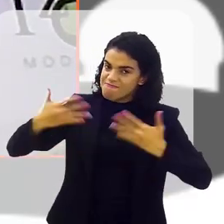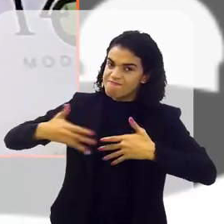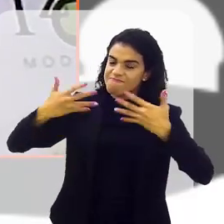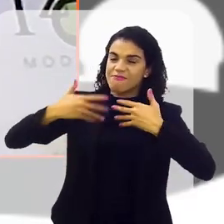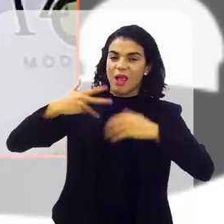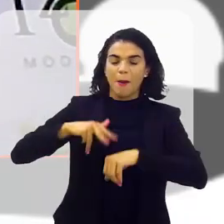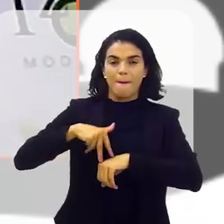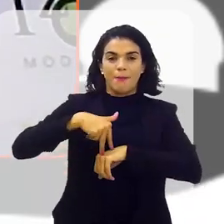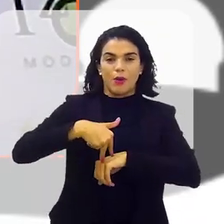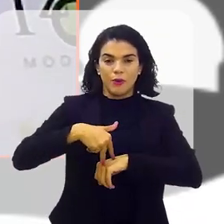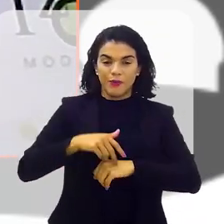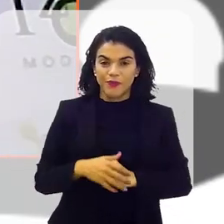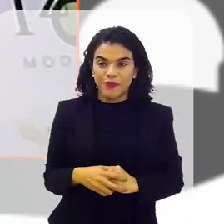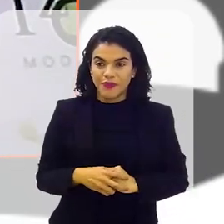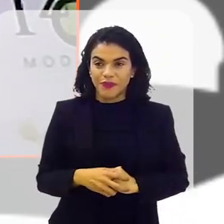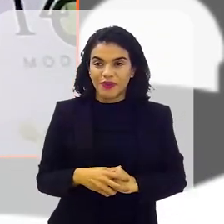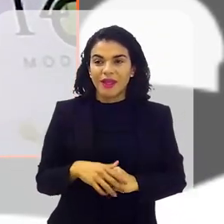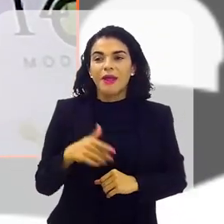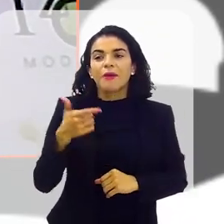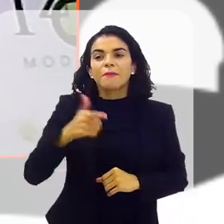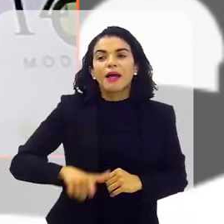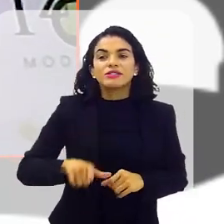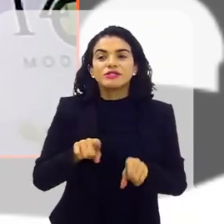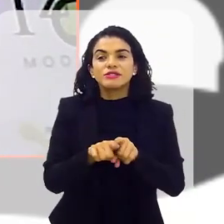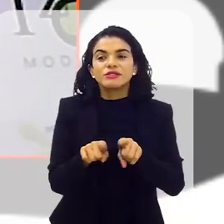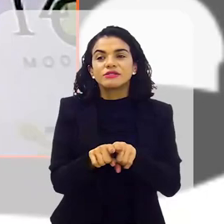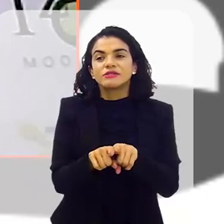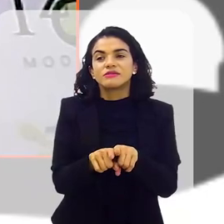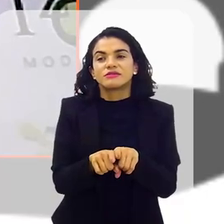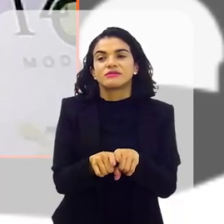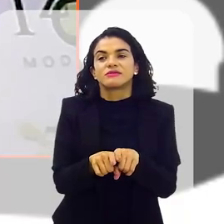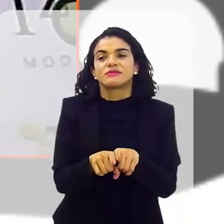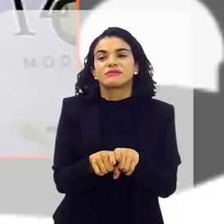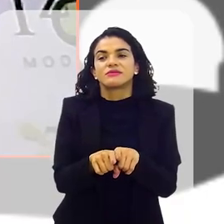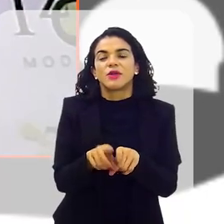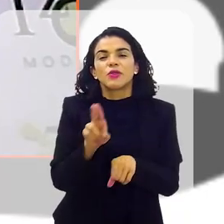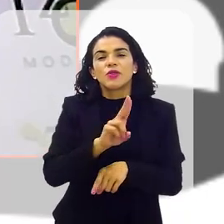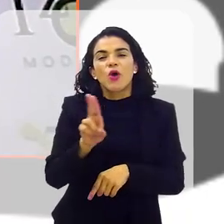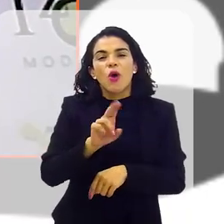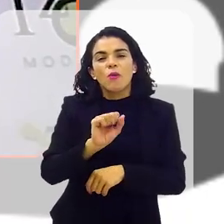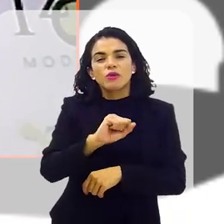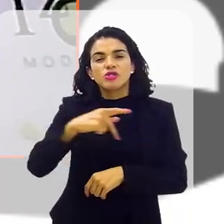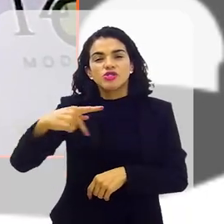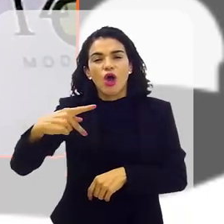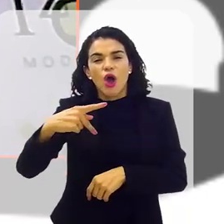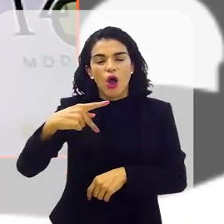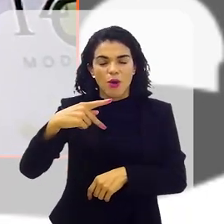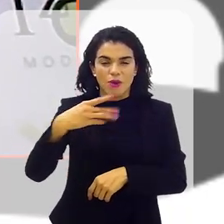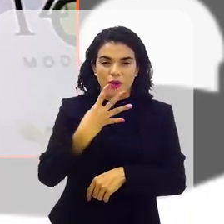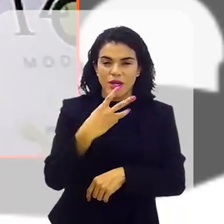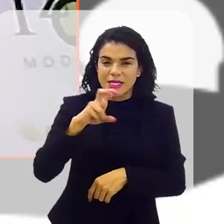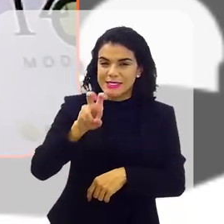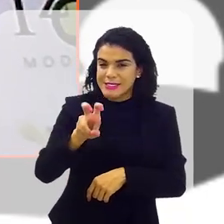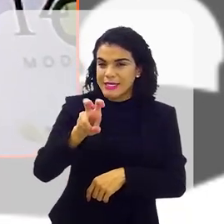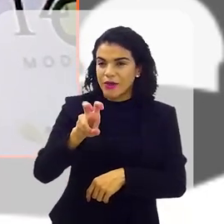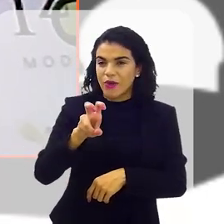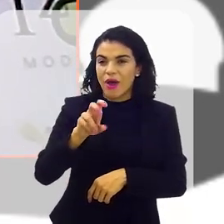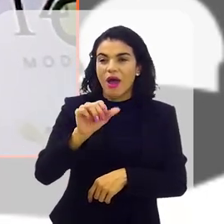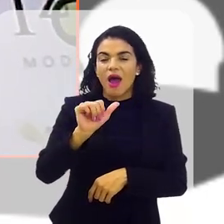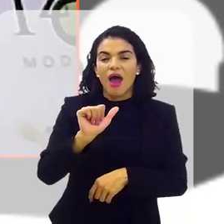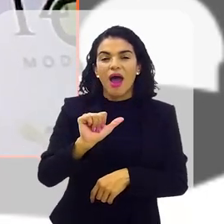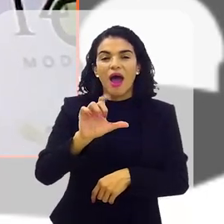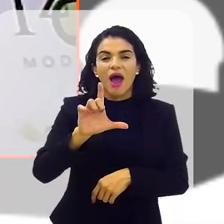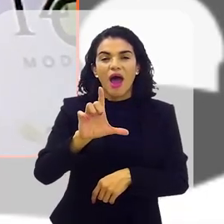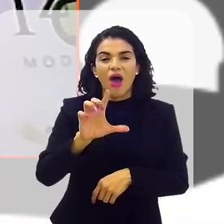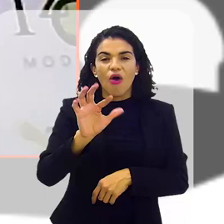Márcia Maranhão quem mais deixa eu ver para não esquecer ninguém no shopping 45 na Tijuca